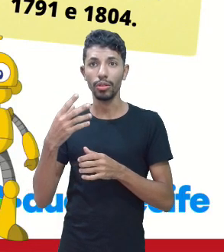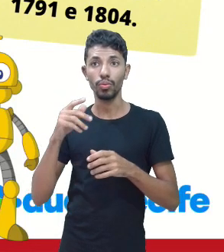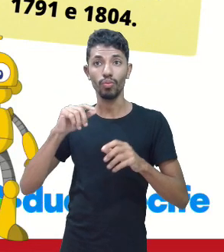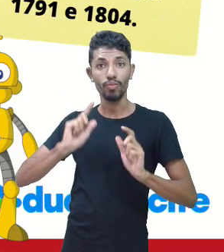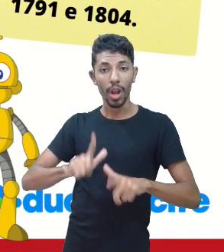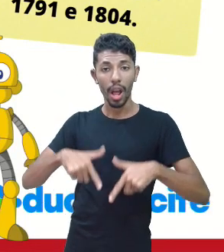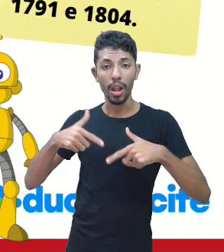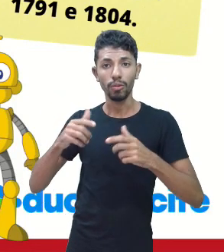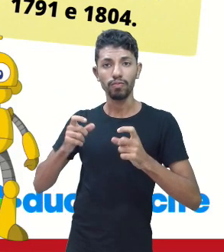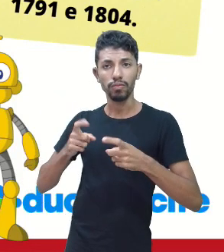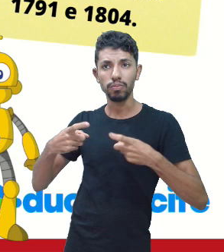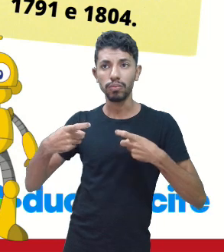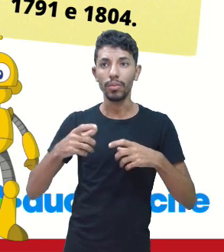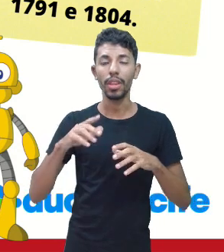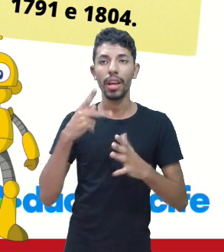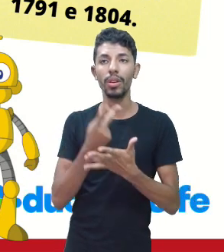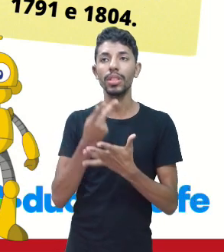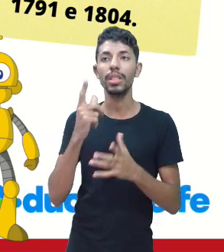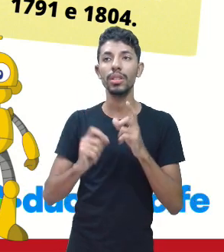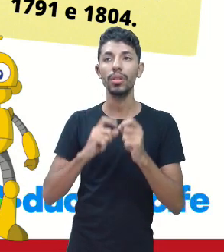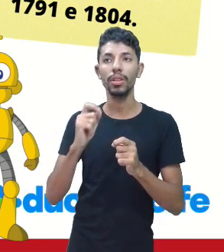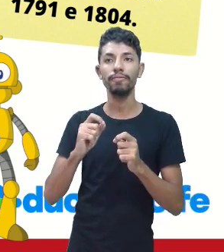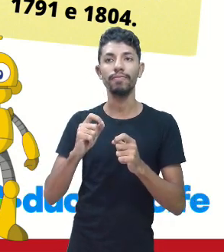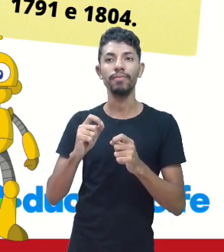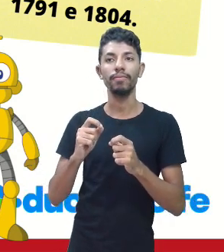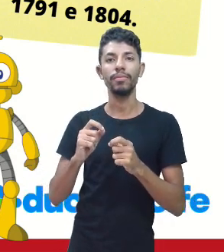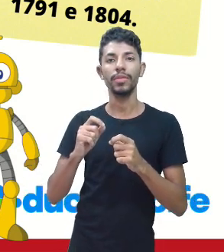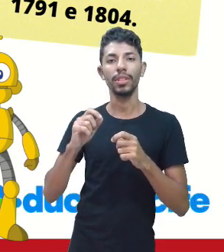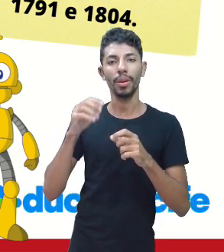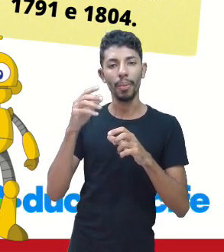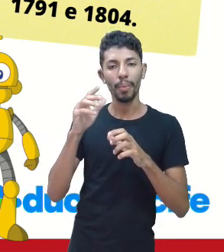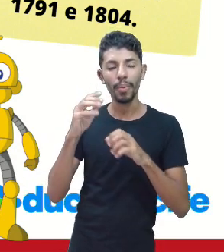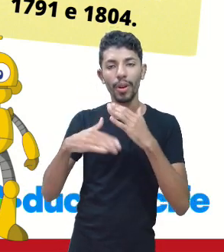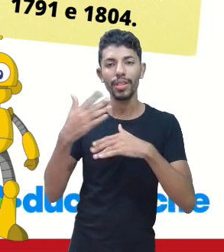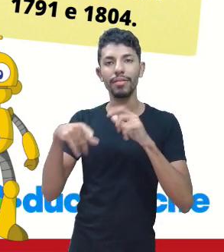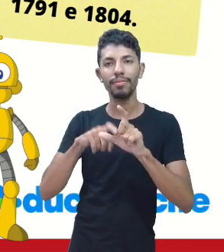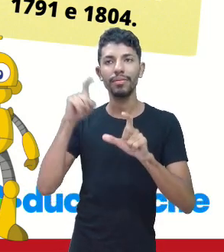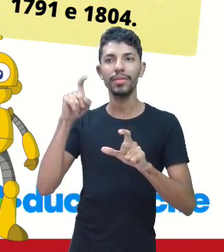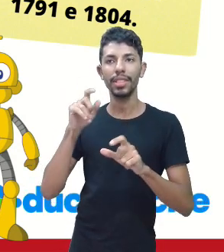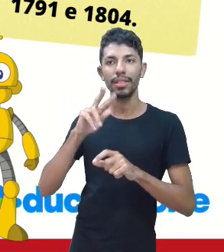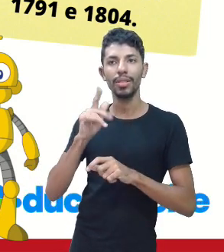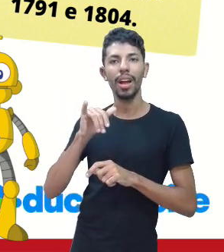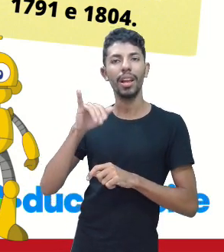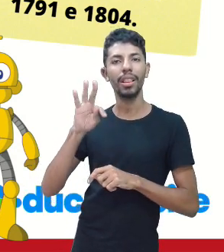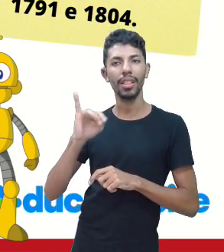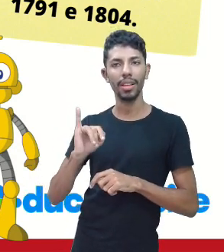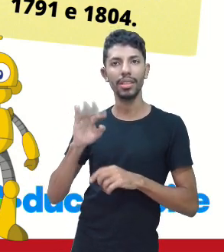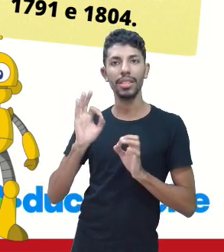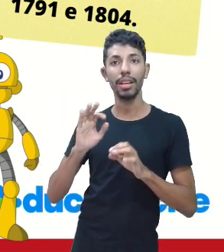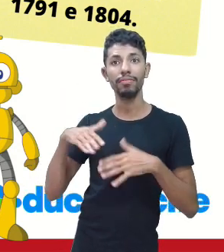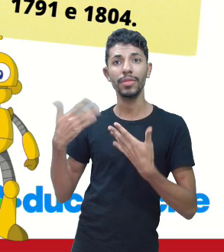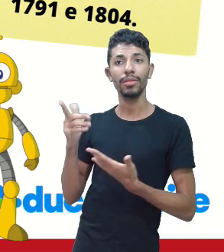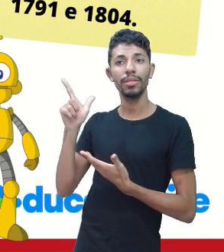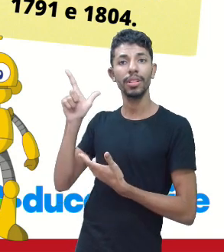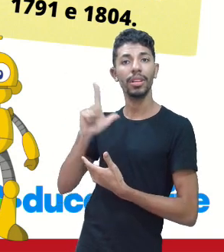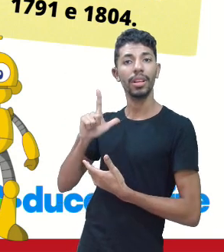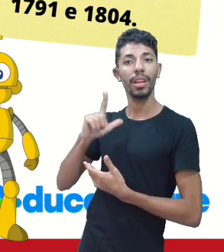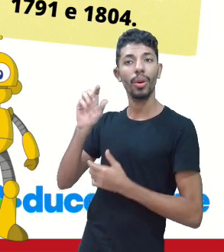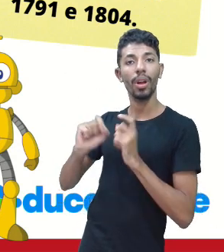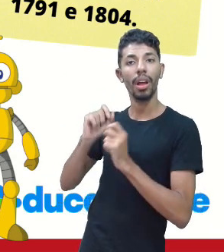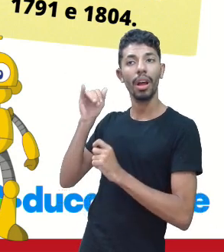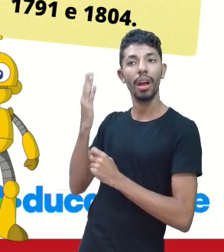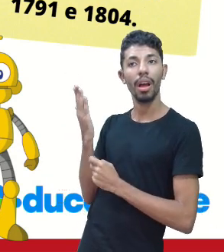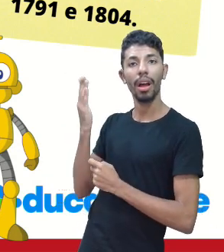do Haiti, e a gente tem aqui uma imagem da Batalha de Saint-Domingue. Né? Então, ela representa ali